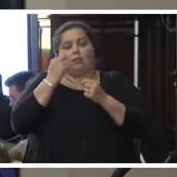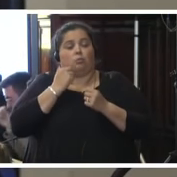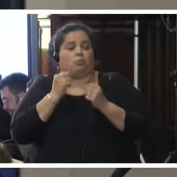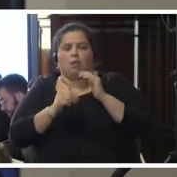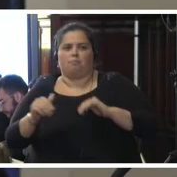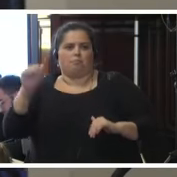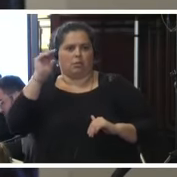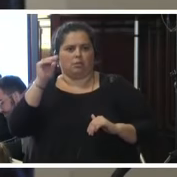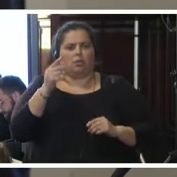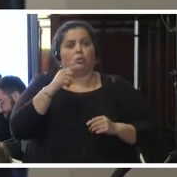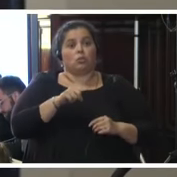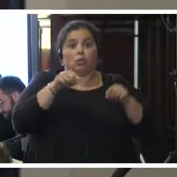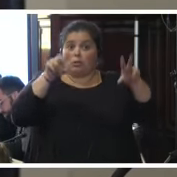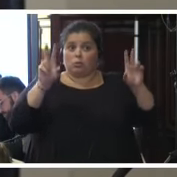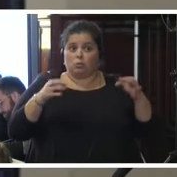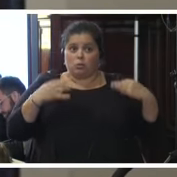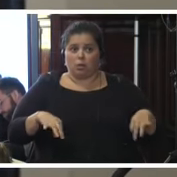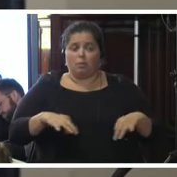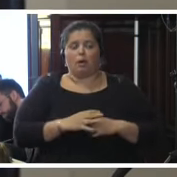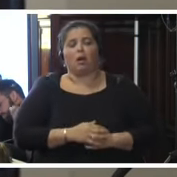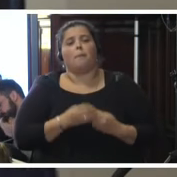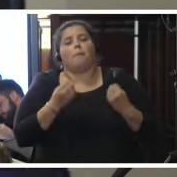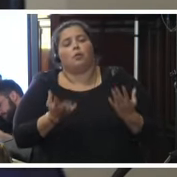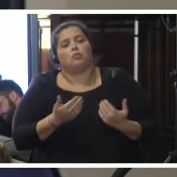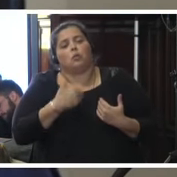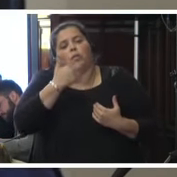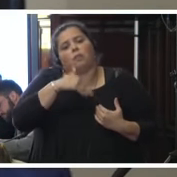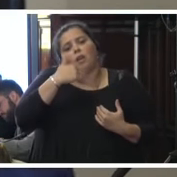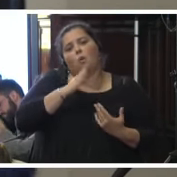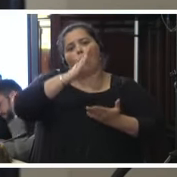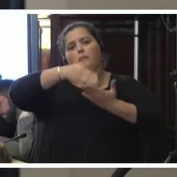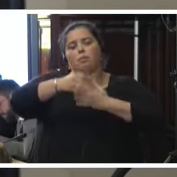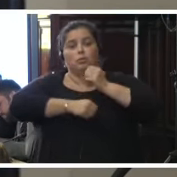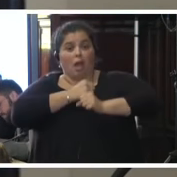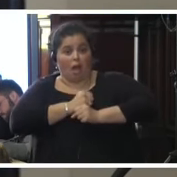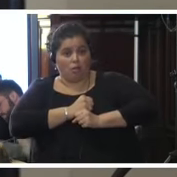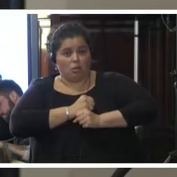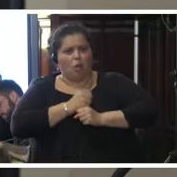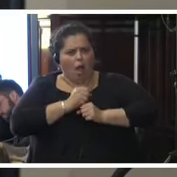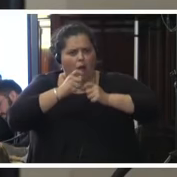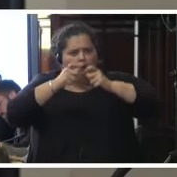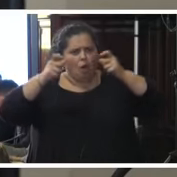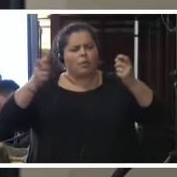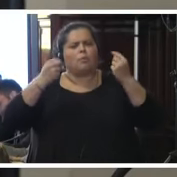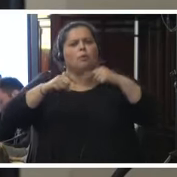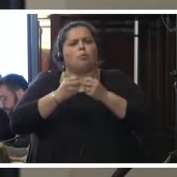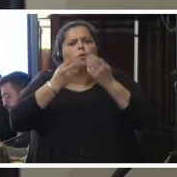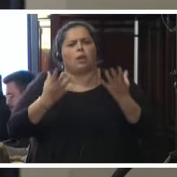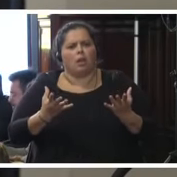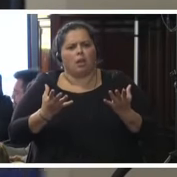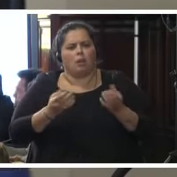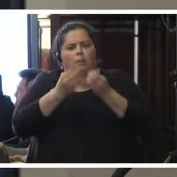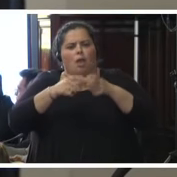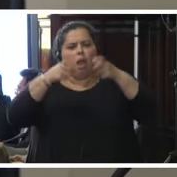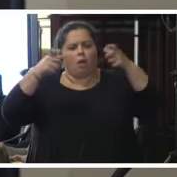Esse é um tema, desculpe, porque, entendo, nos últimos anos está aumentando. Por que está aumentando? Acho que tem a ver com o que falaram aqui.